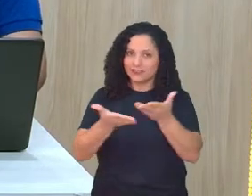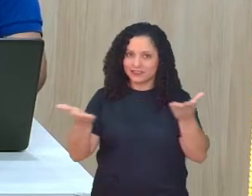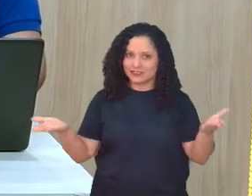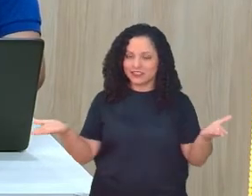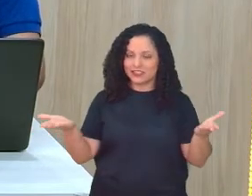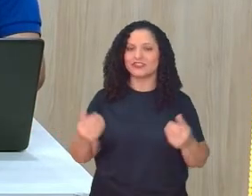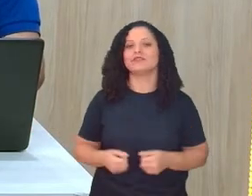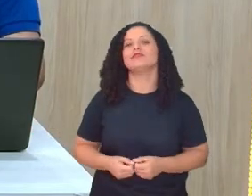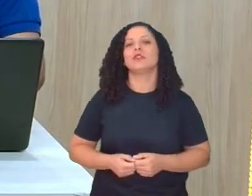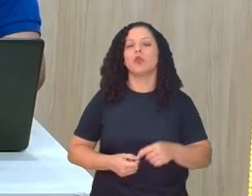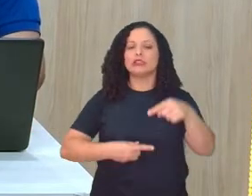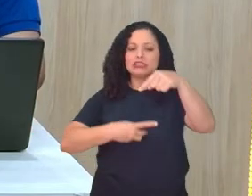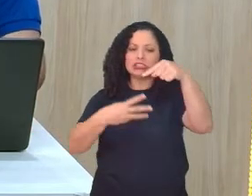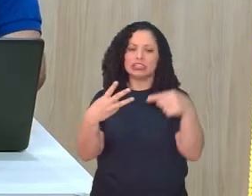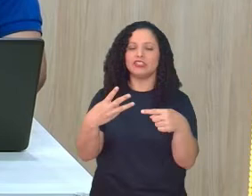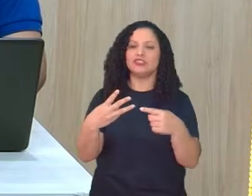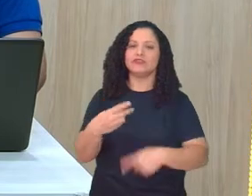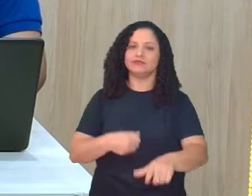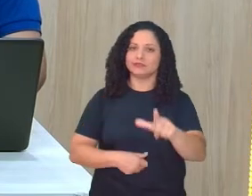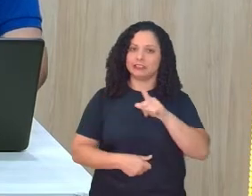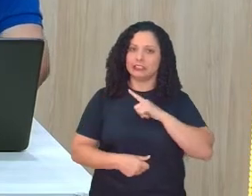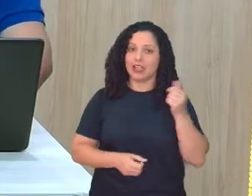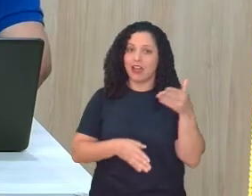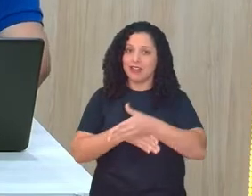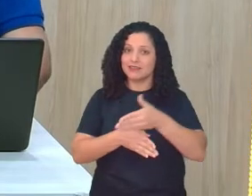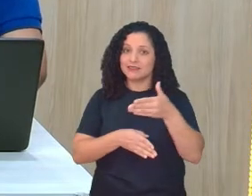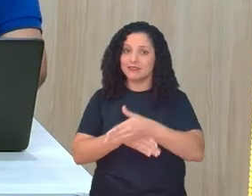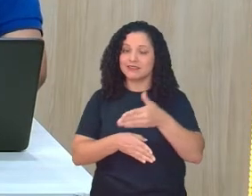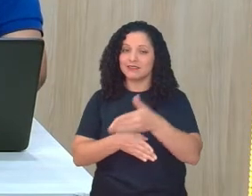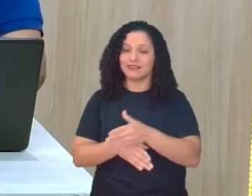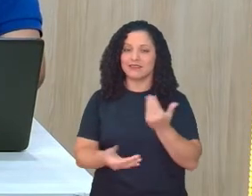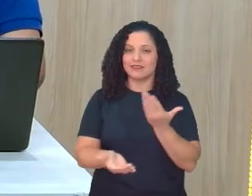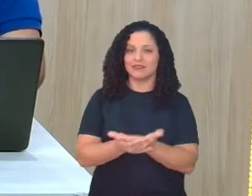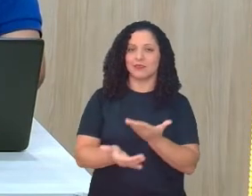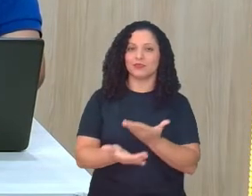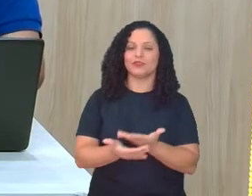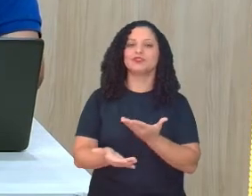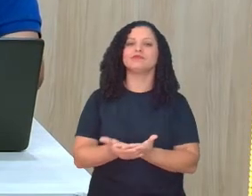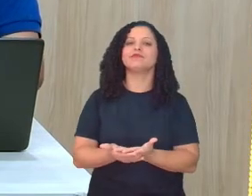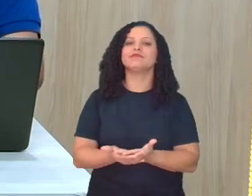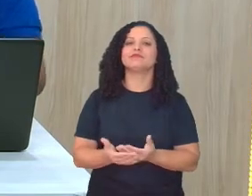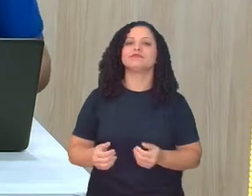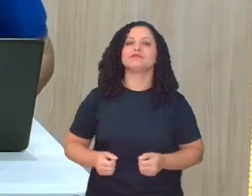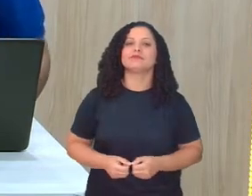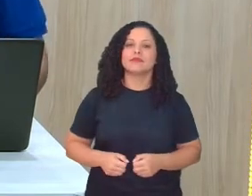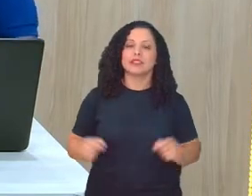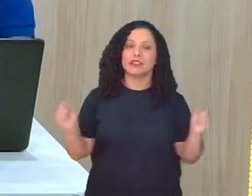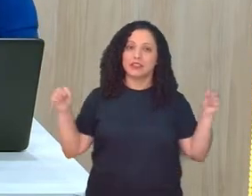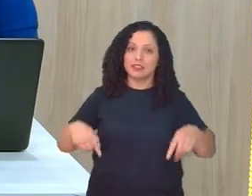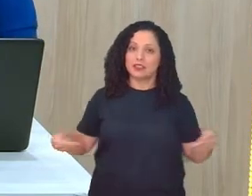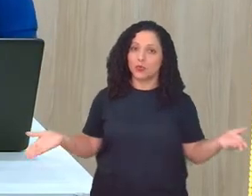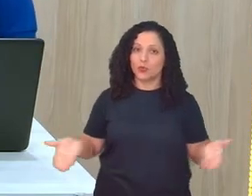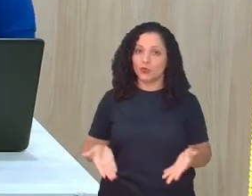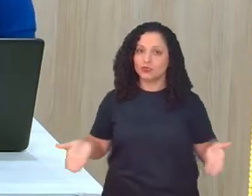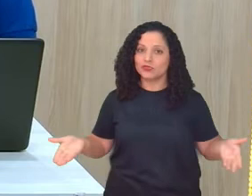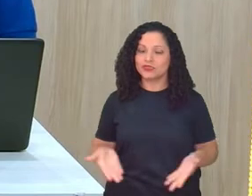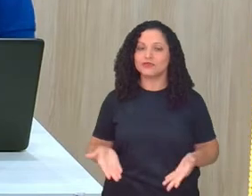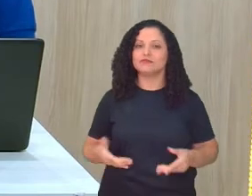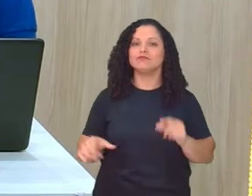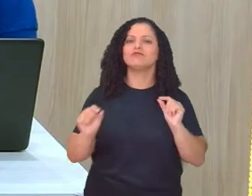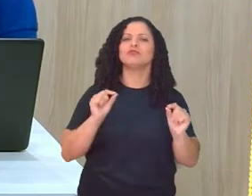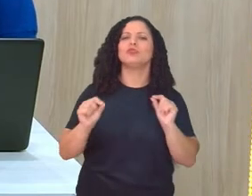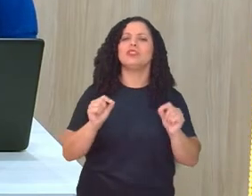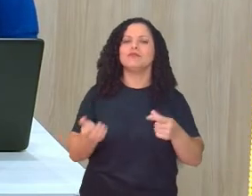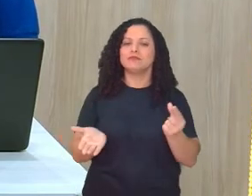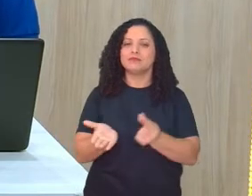as 3 formas que temos de acessar as aulas que já foram dadas e essa de hoje que não é